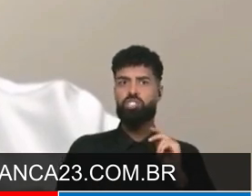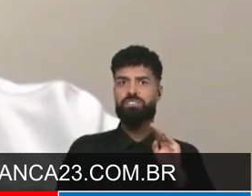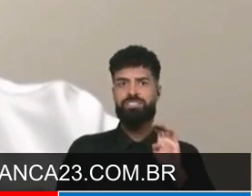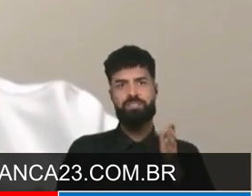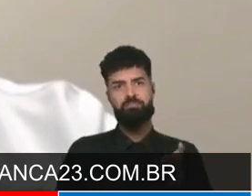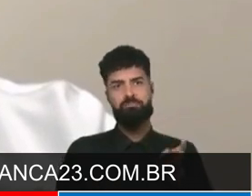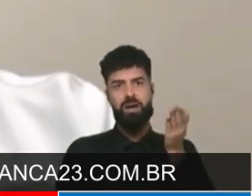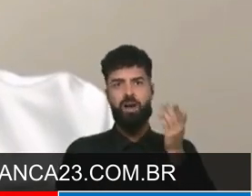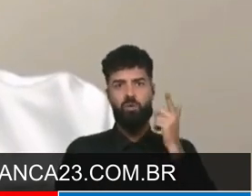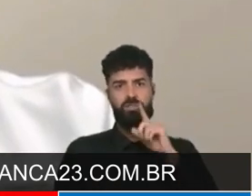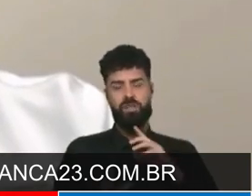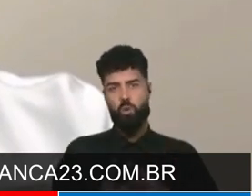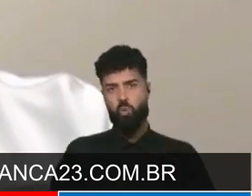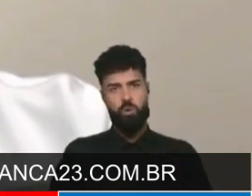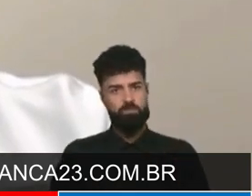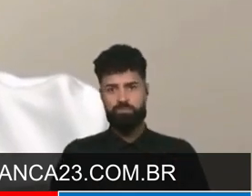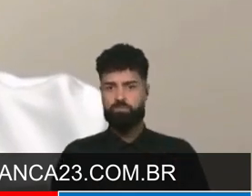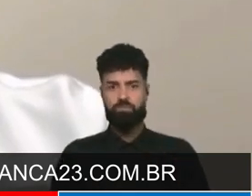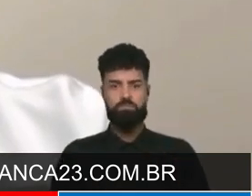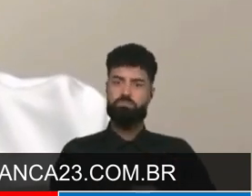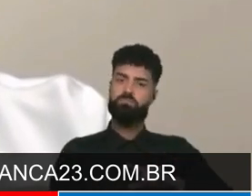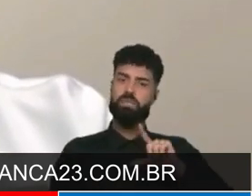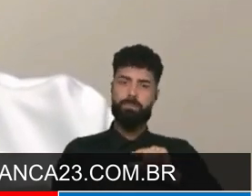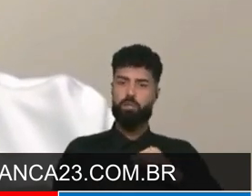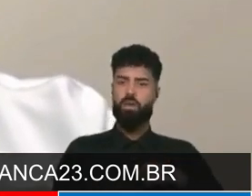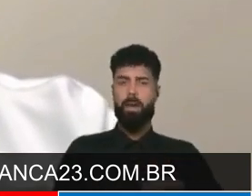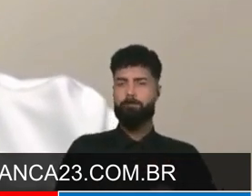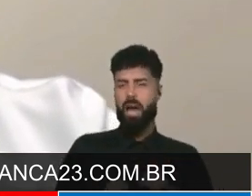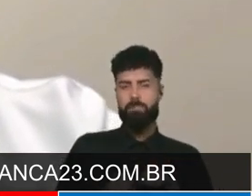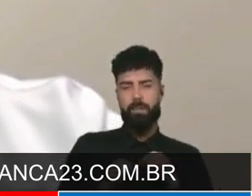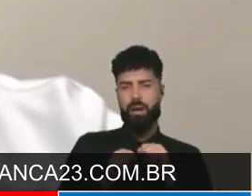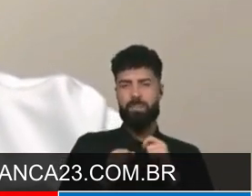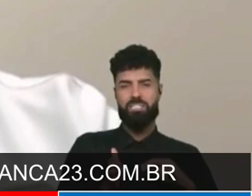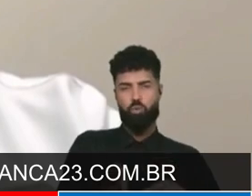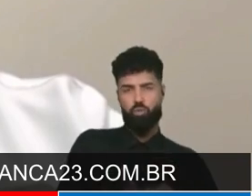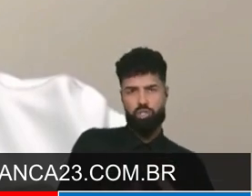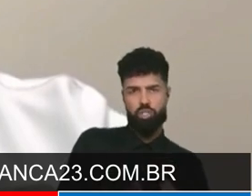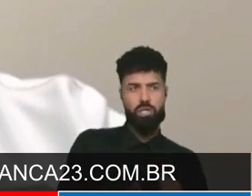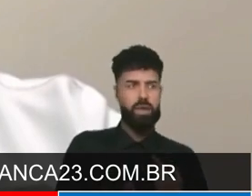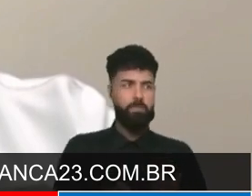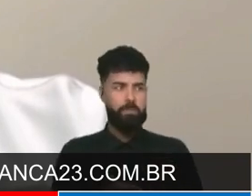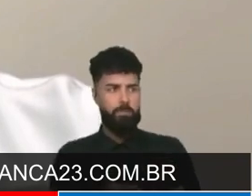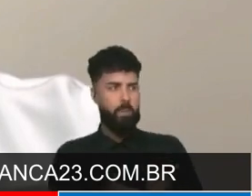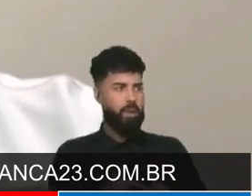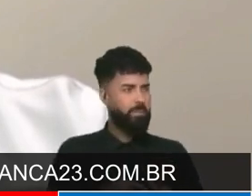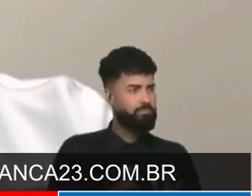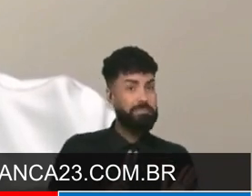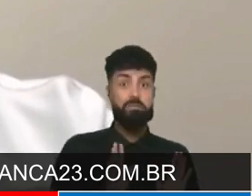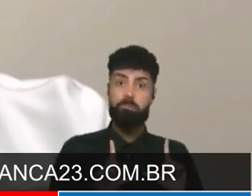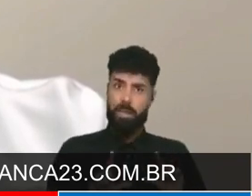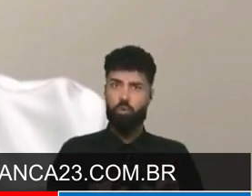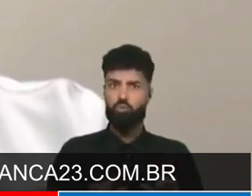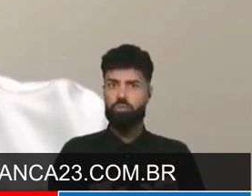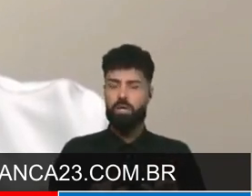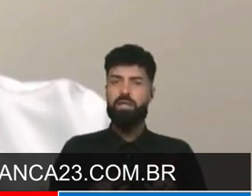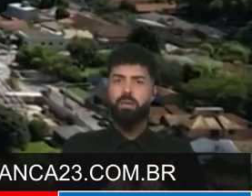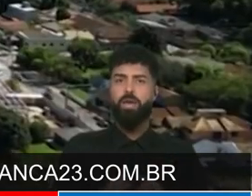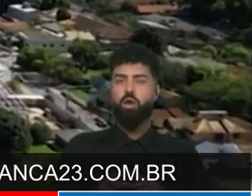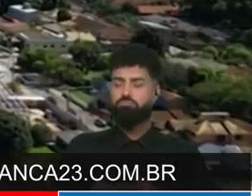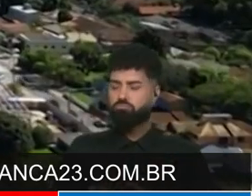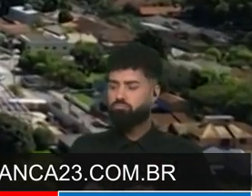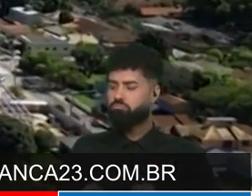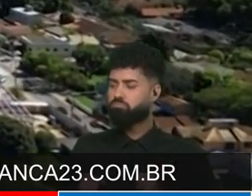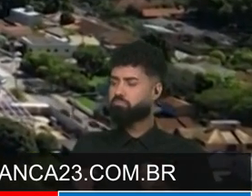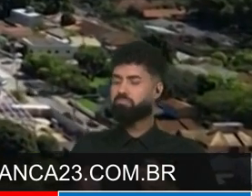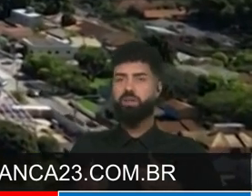acontecer, de ficar curado, e ele tem menos efeito colateral da cirurgia e, ao mesmo tempo, tem um resultado curativo maior. Em